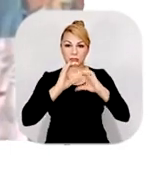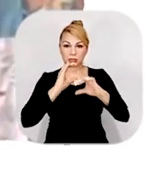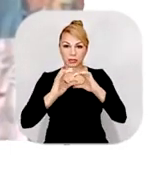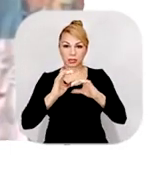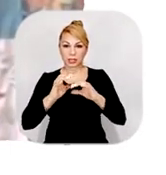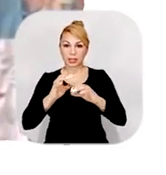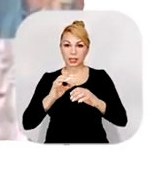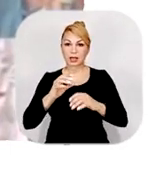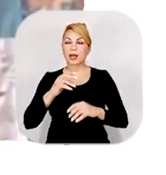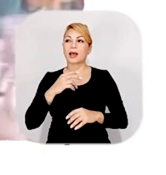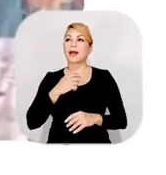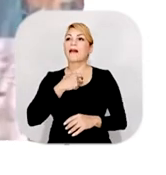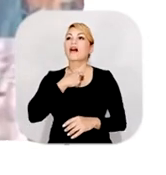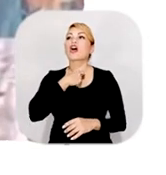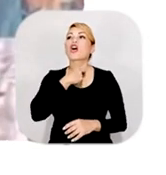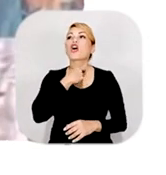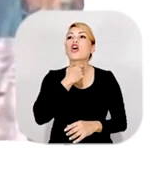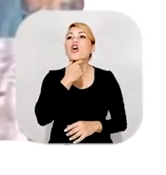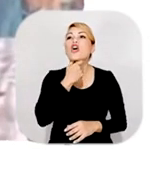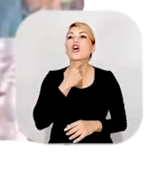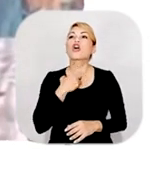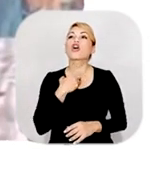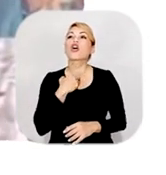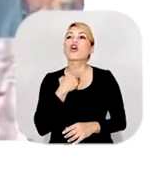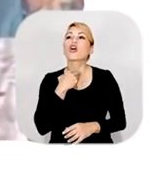cantadas, não. As flautas que estão